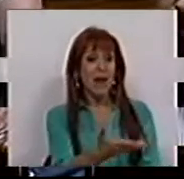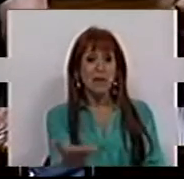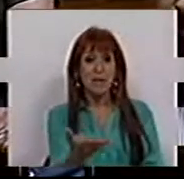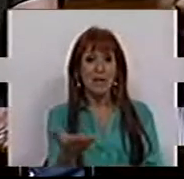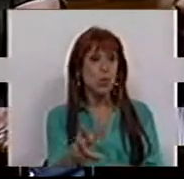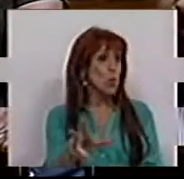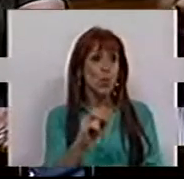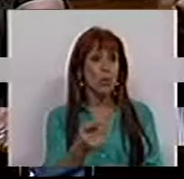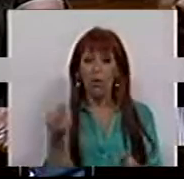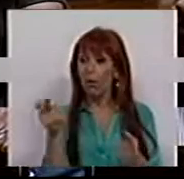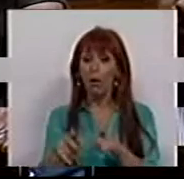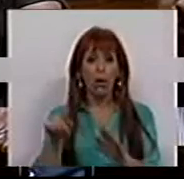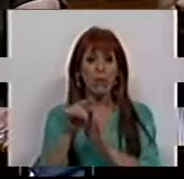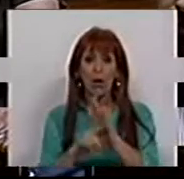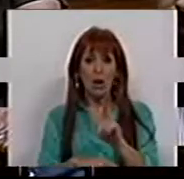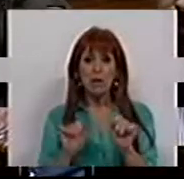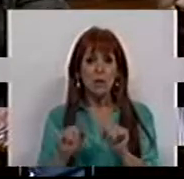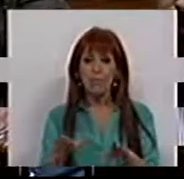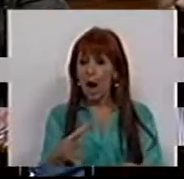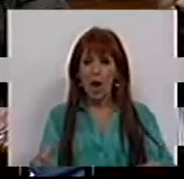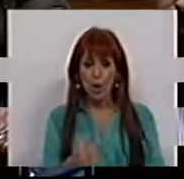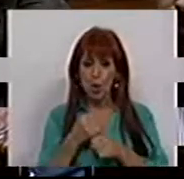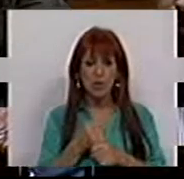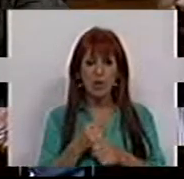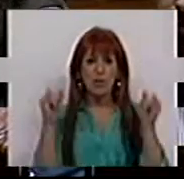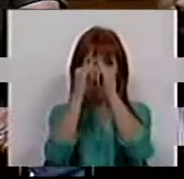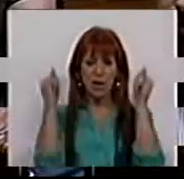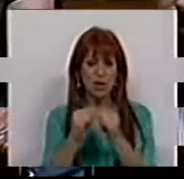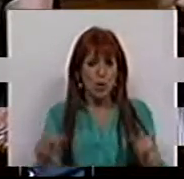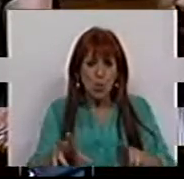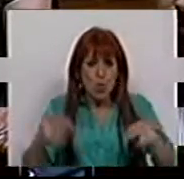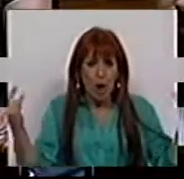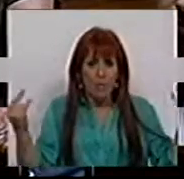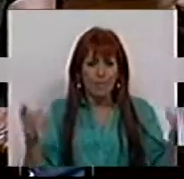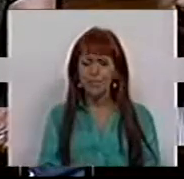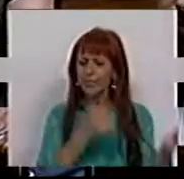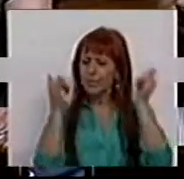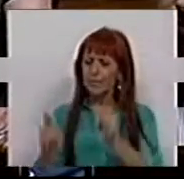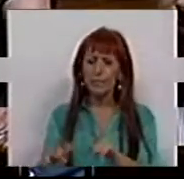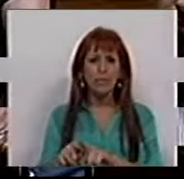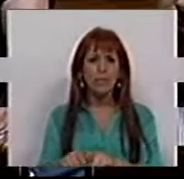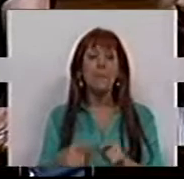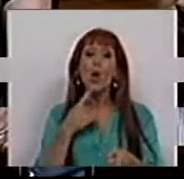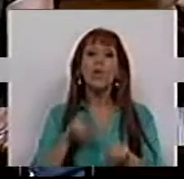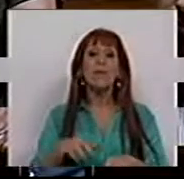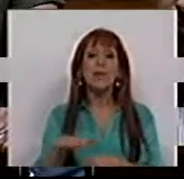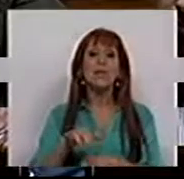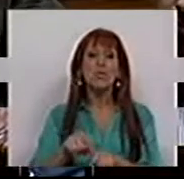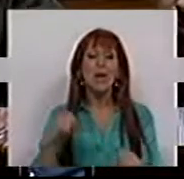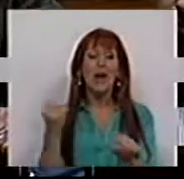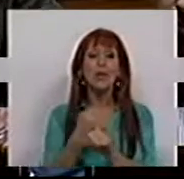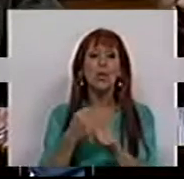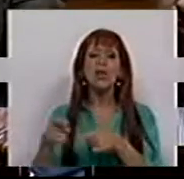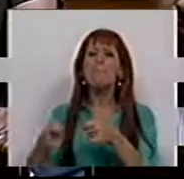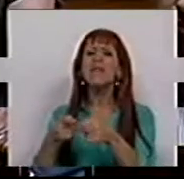crianças nunca entram na lista de adoção internacional. Por outro, entramos outra vez no universo das